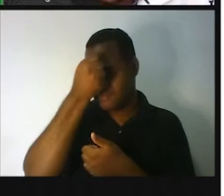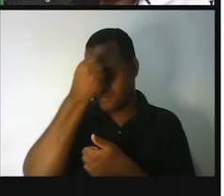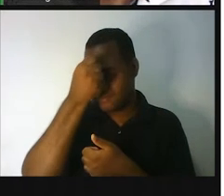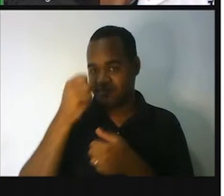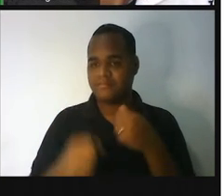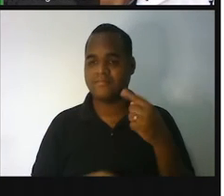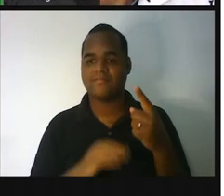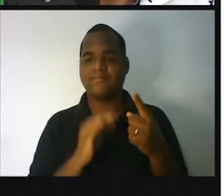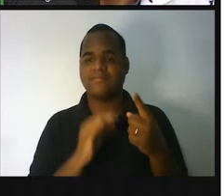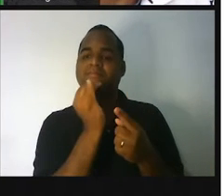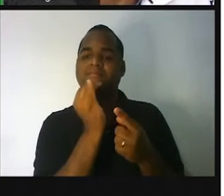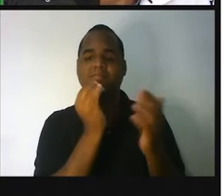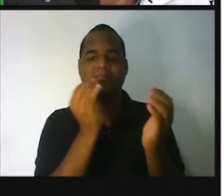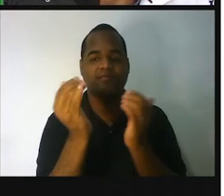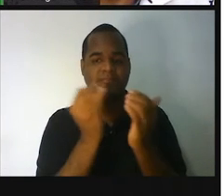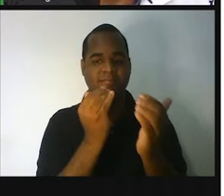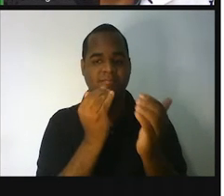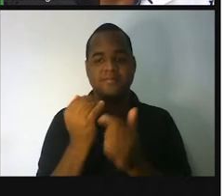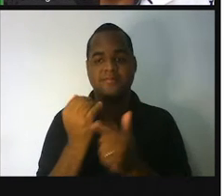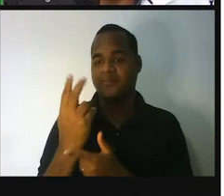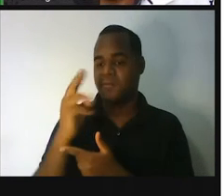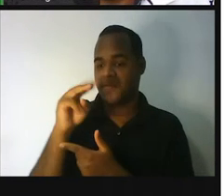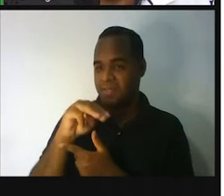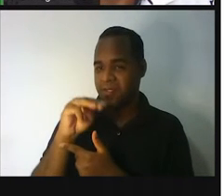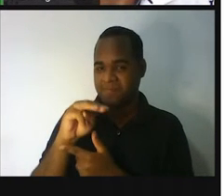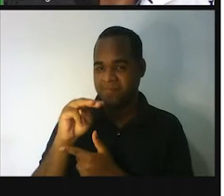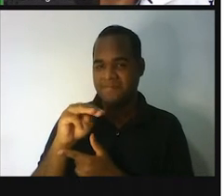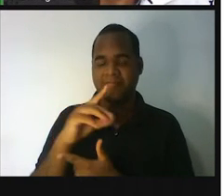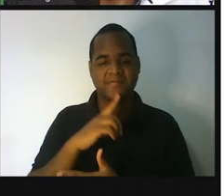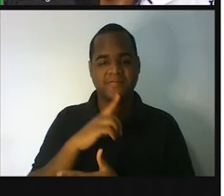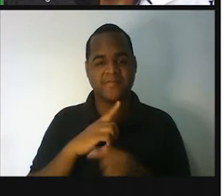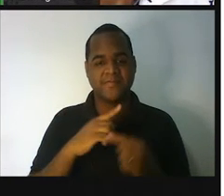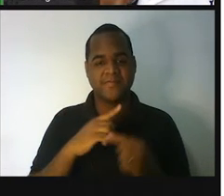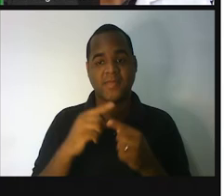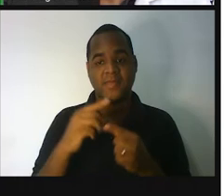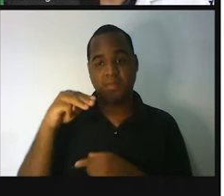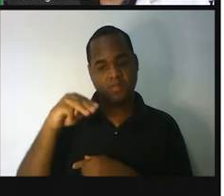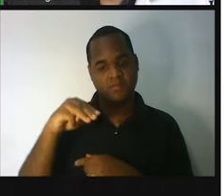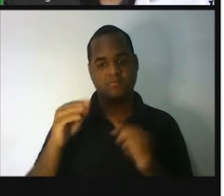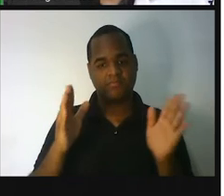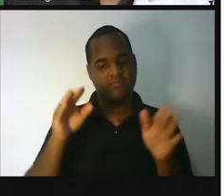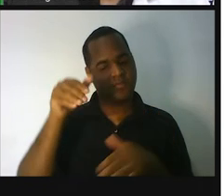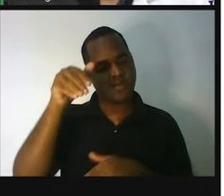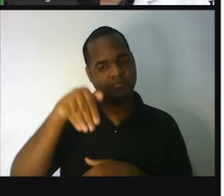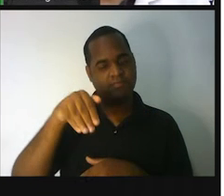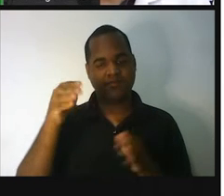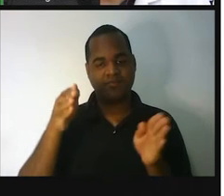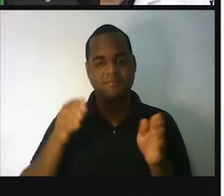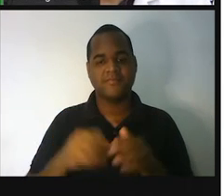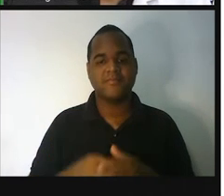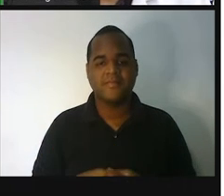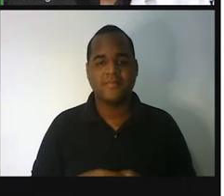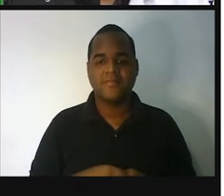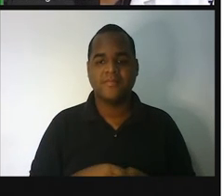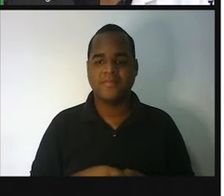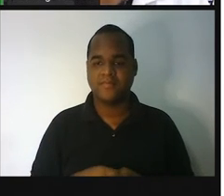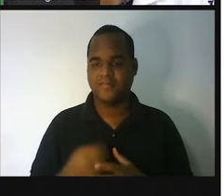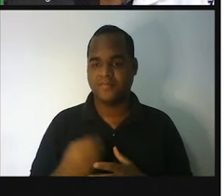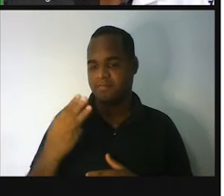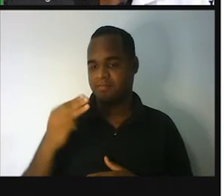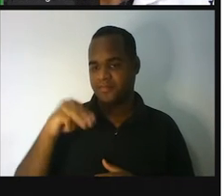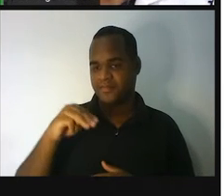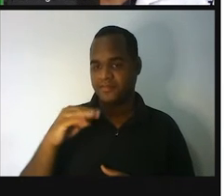momentos 12 metros aqui no meio dois metros em